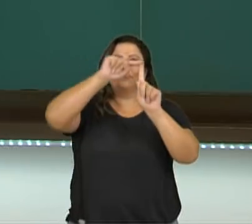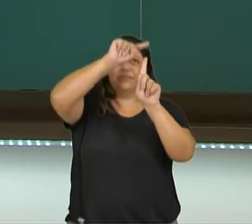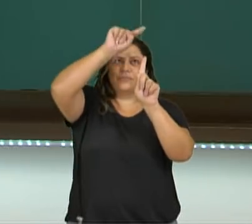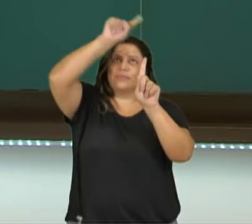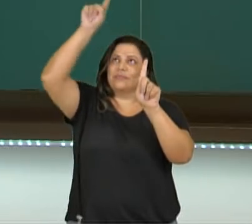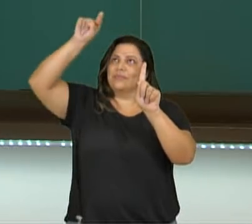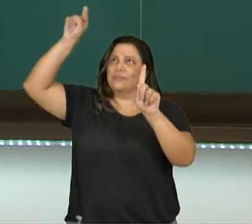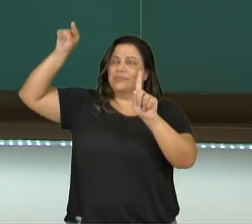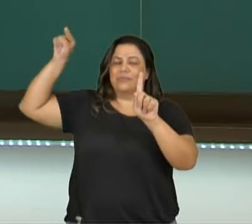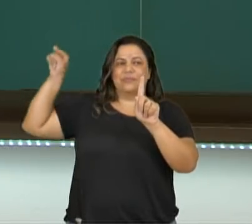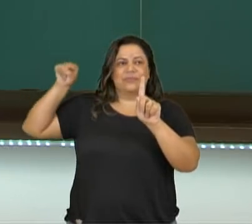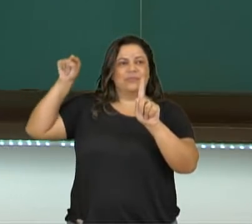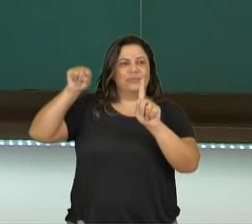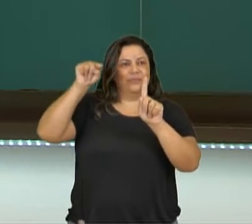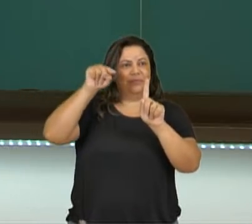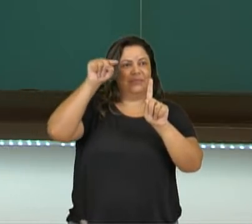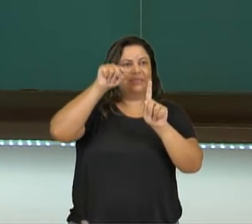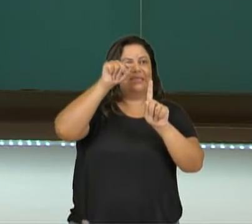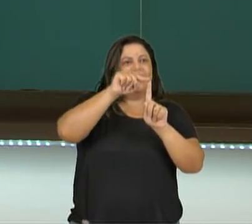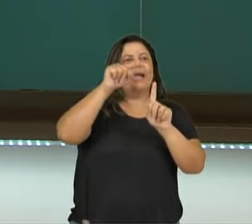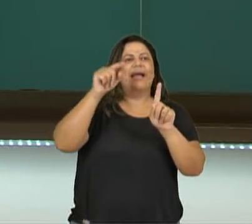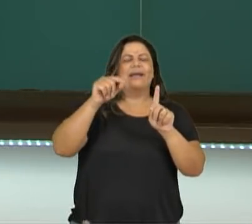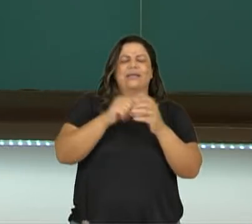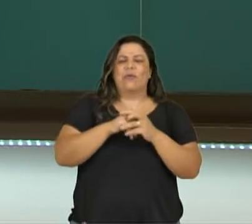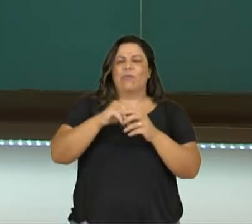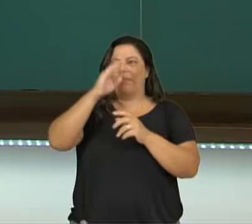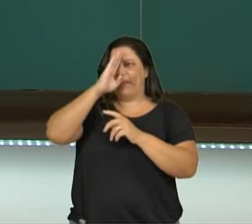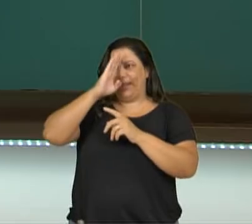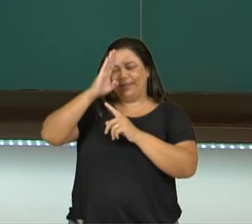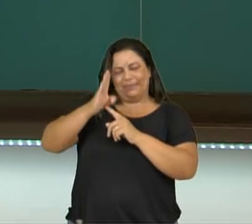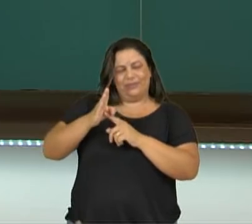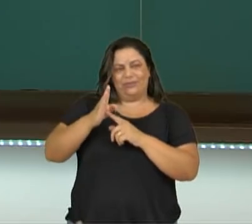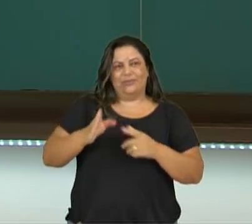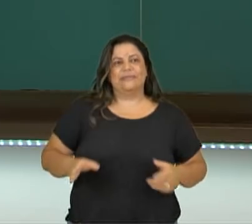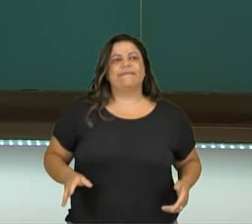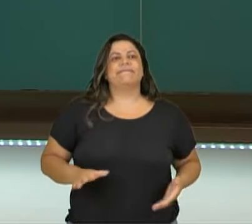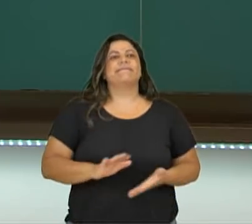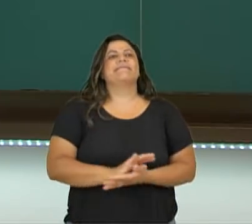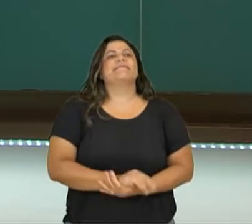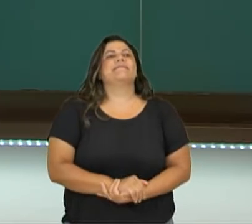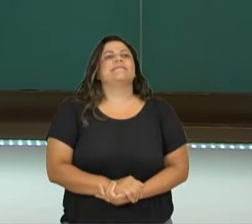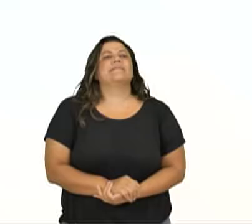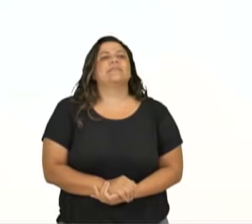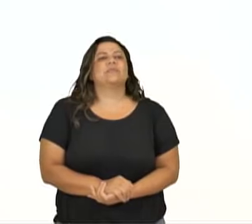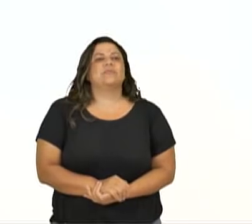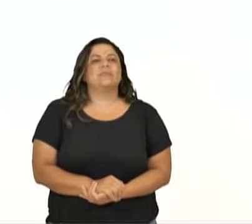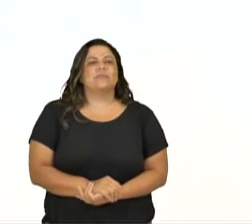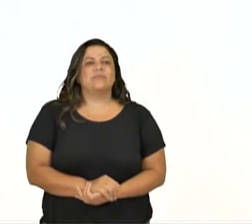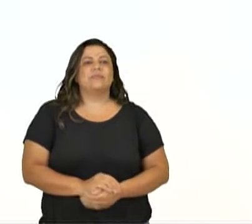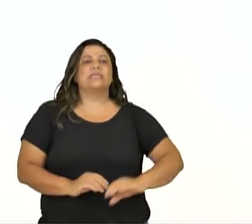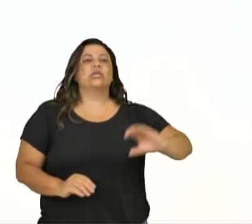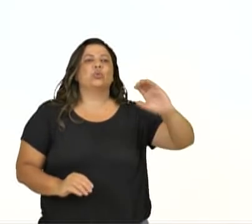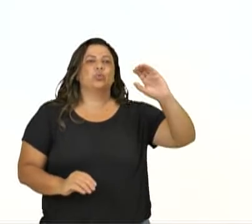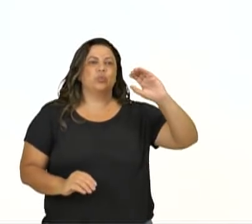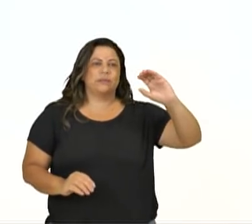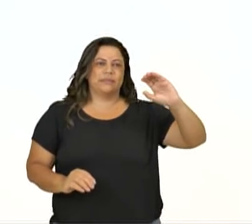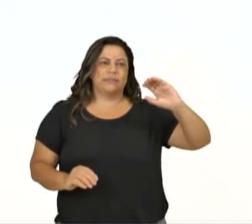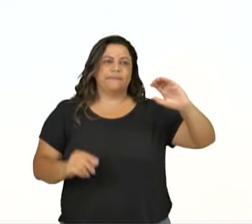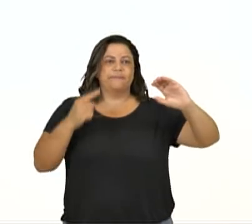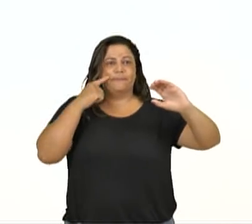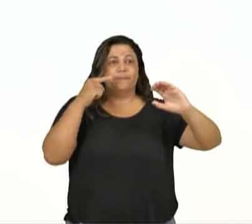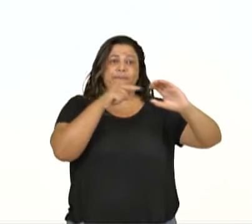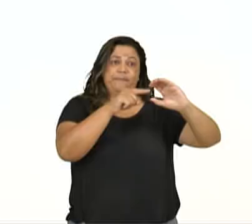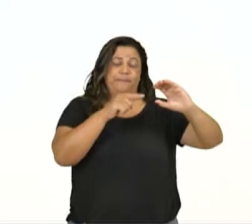meio que curvilíneo ali, né, não é uma linha direta para formatar o balão, certo? Já na letra C representa uma